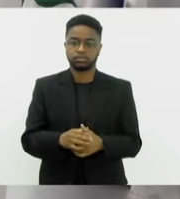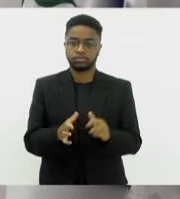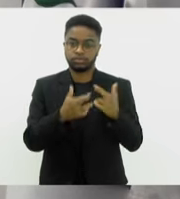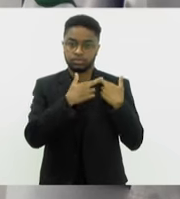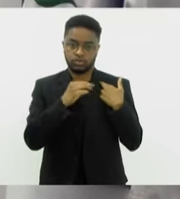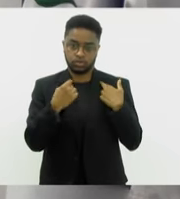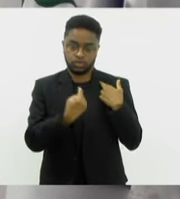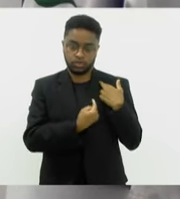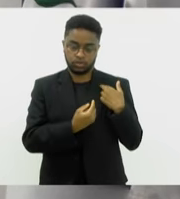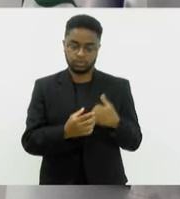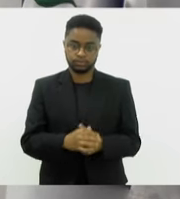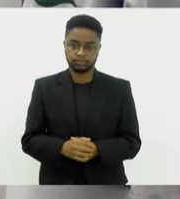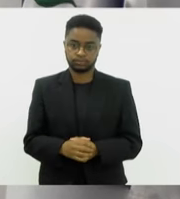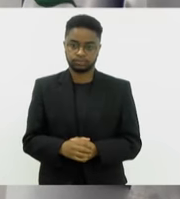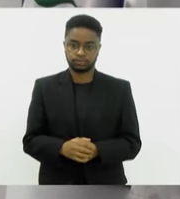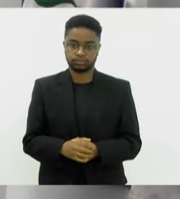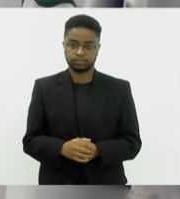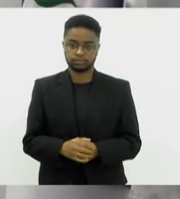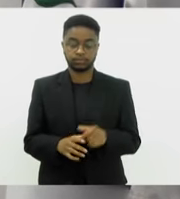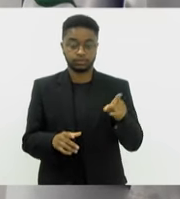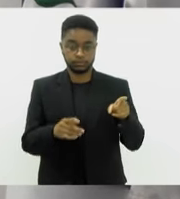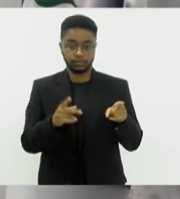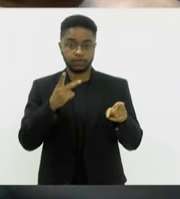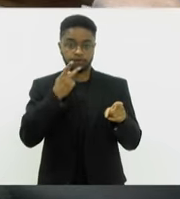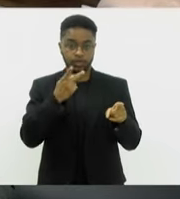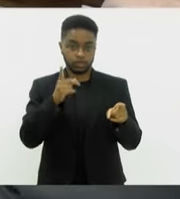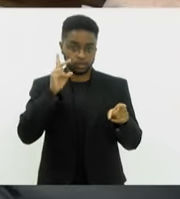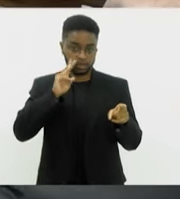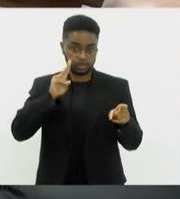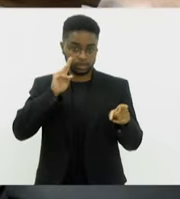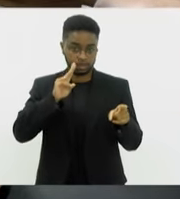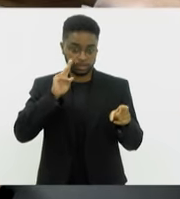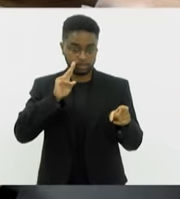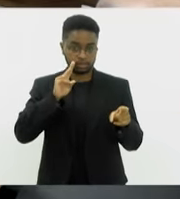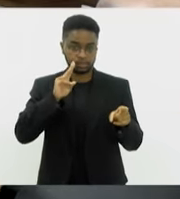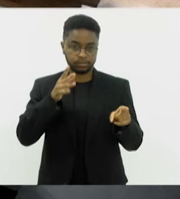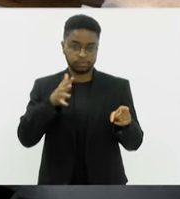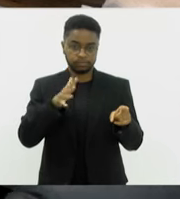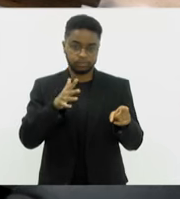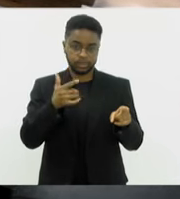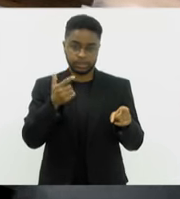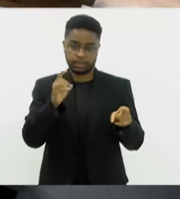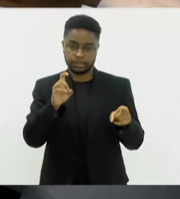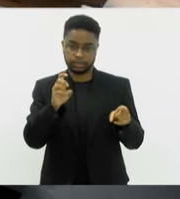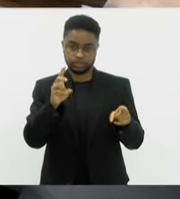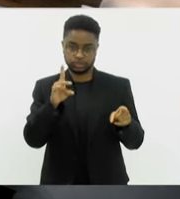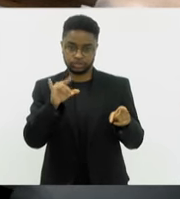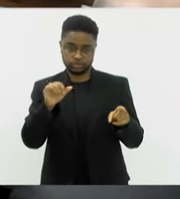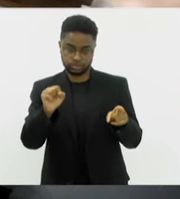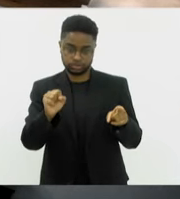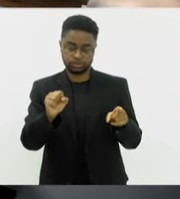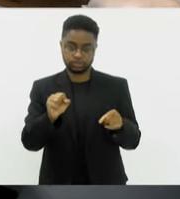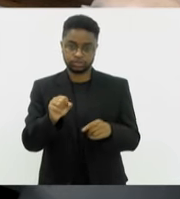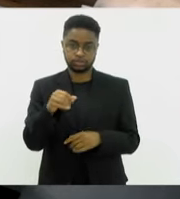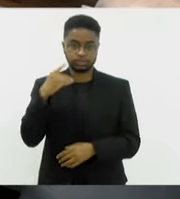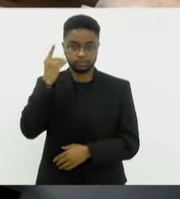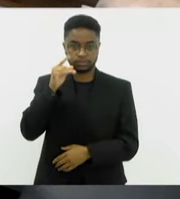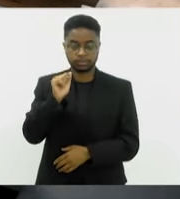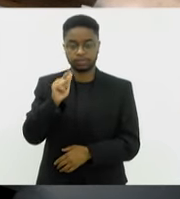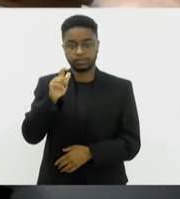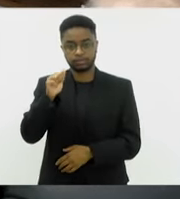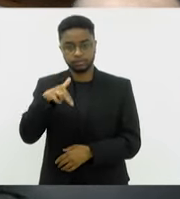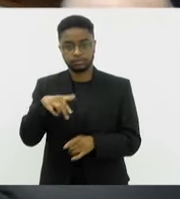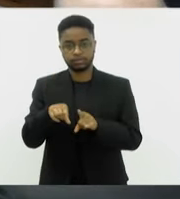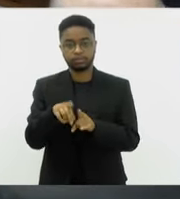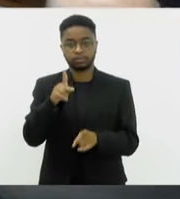Deputado. Deputado Luiz Paulo. Vossa Excelência, de se lembrar, não tem 15 dias, deputado Alain, deputado